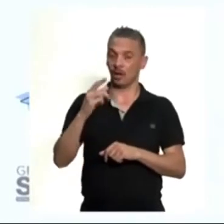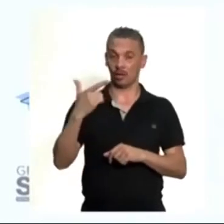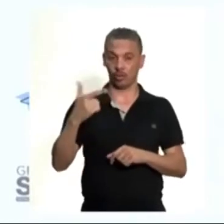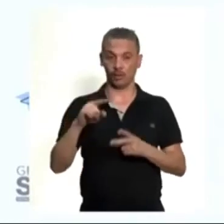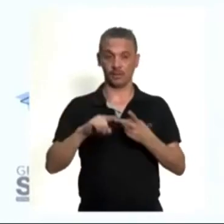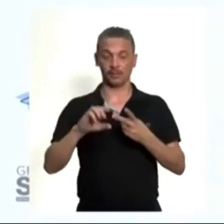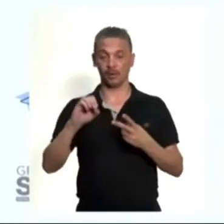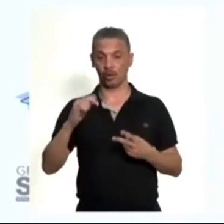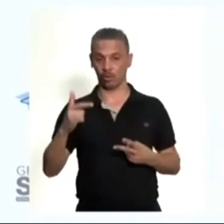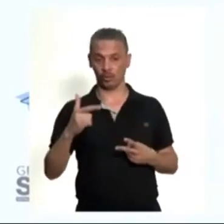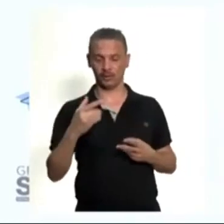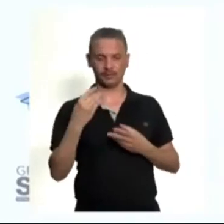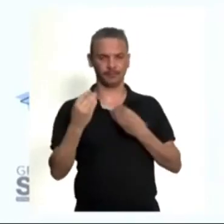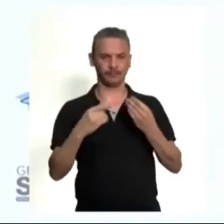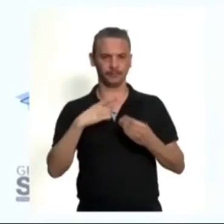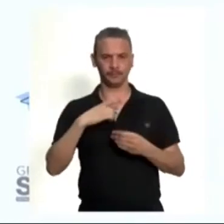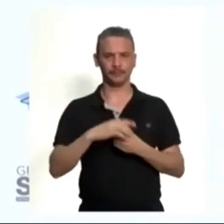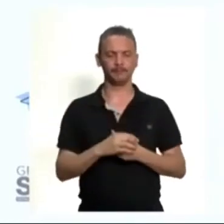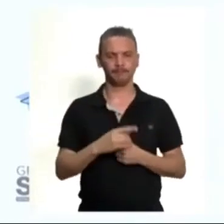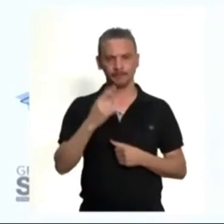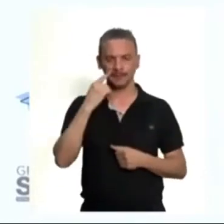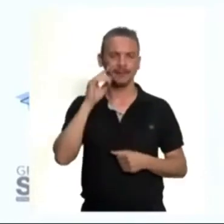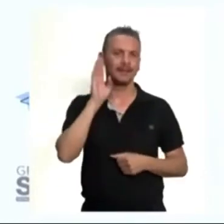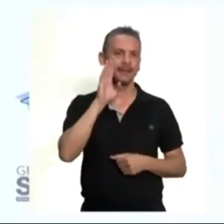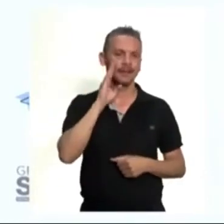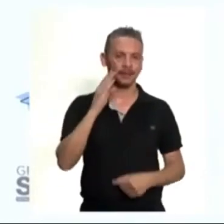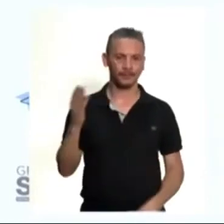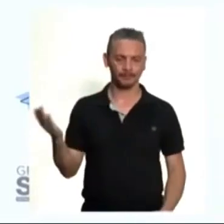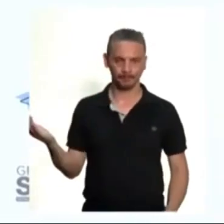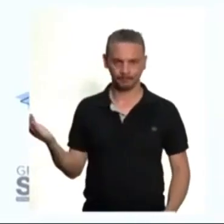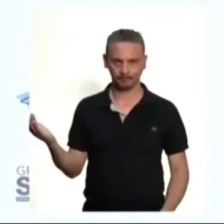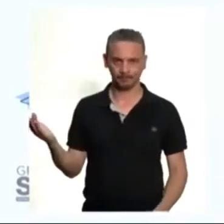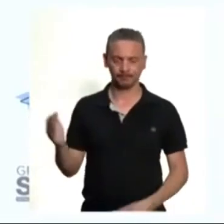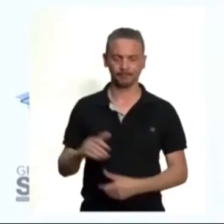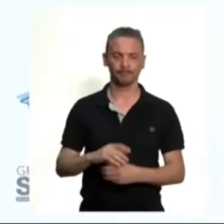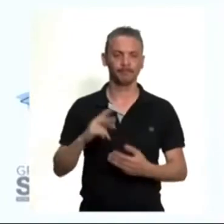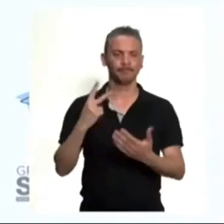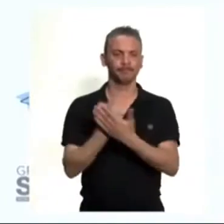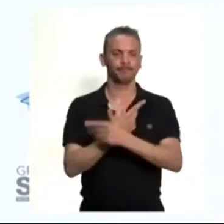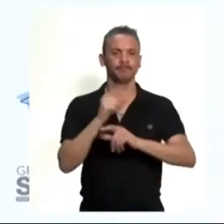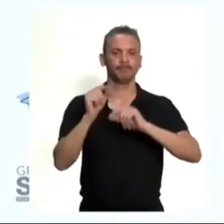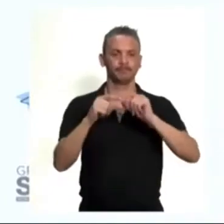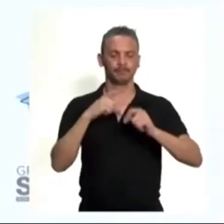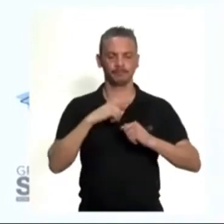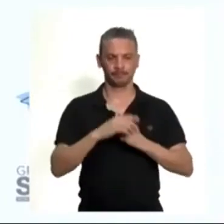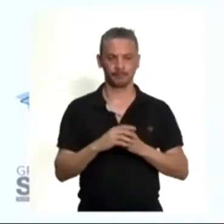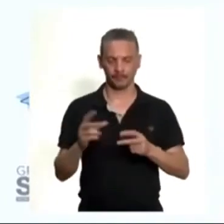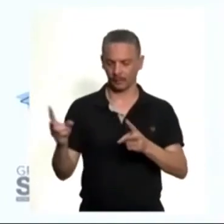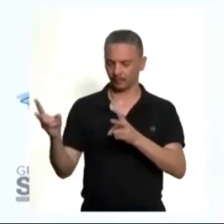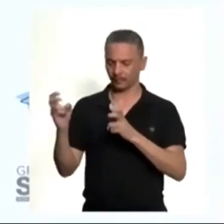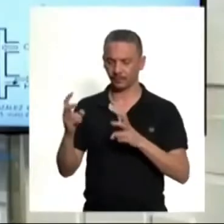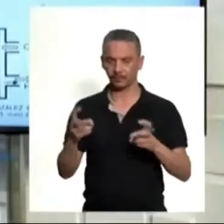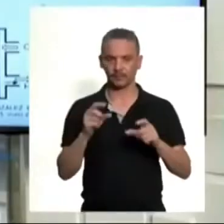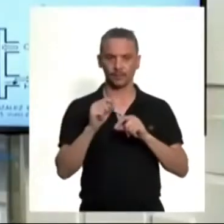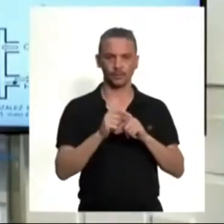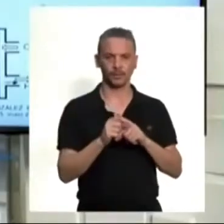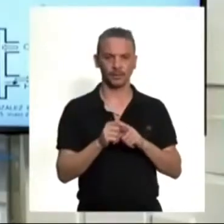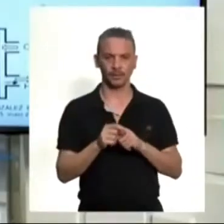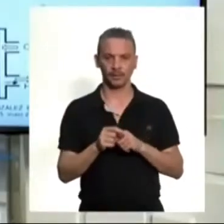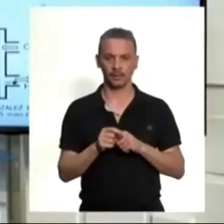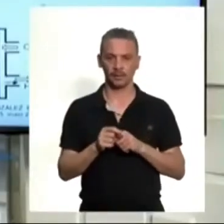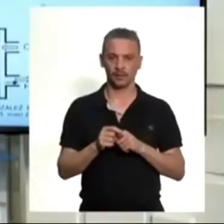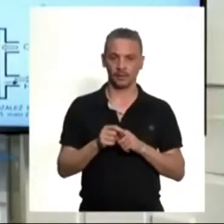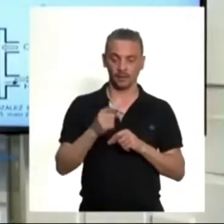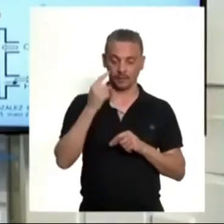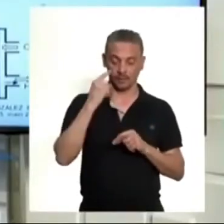Célula combustível de hidrogênio e oxigênio. Gente, olha que legal isso, ó. O que está acontecendo aqui? Uma coisa que eu posso perceber, ó. Eu estou percebendo que os elétrons estão saindo